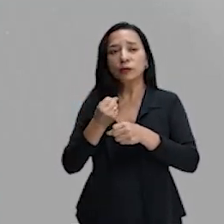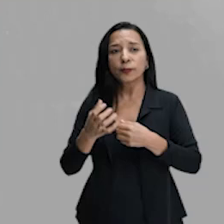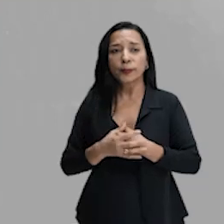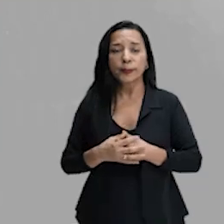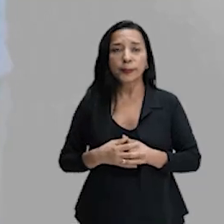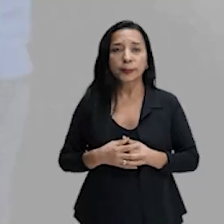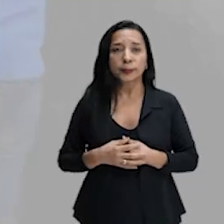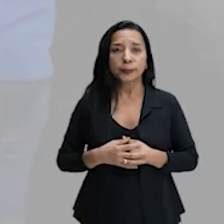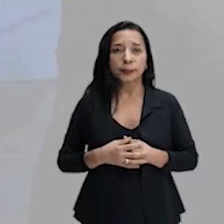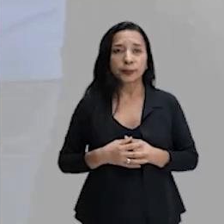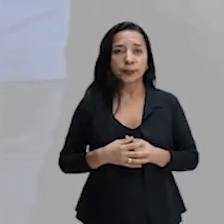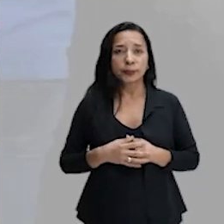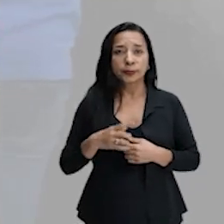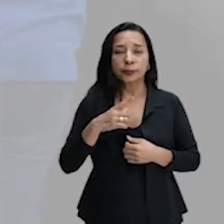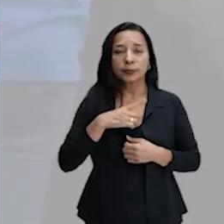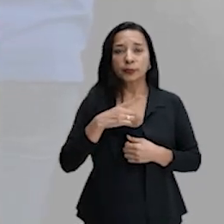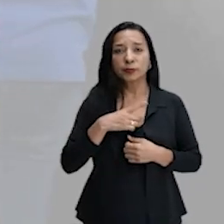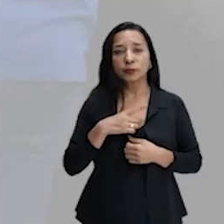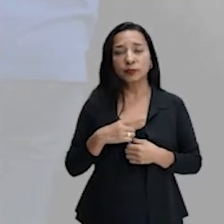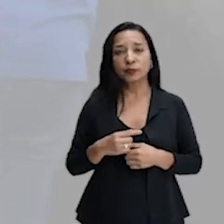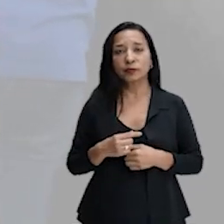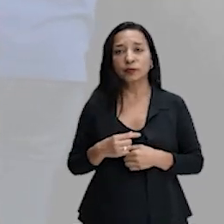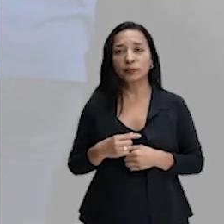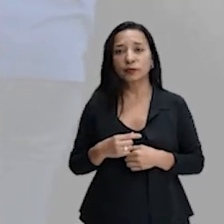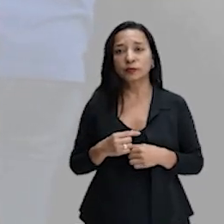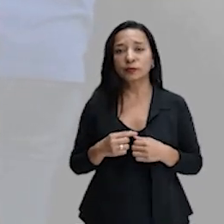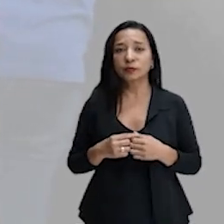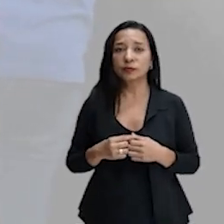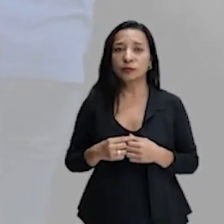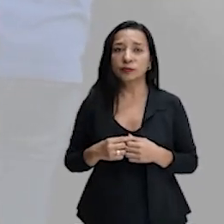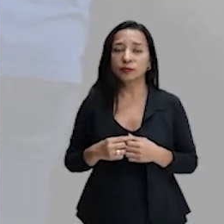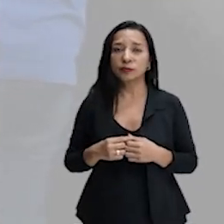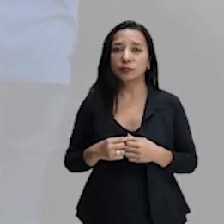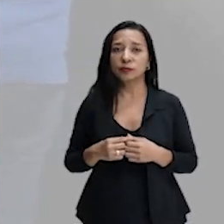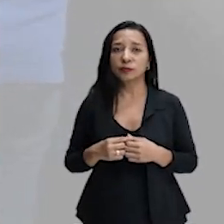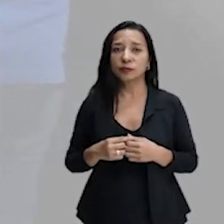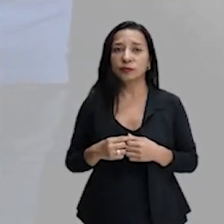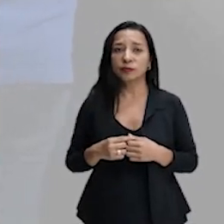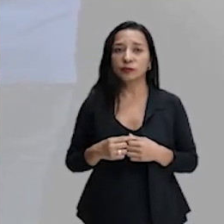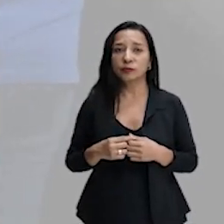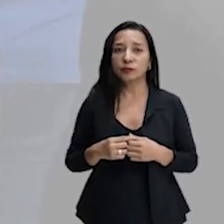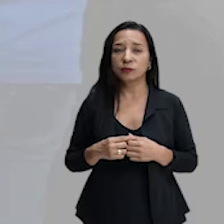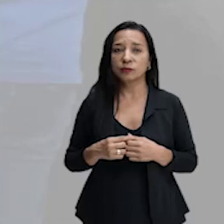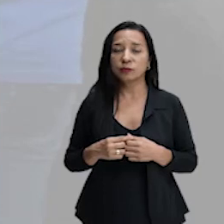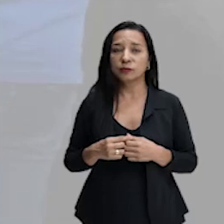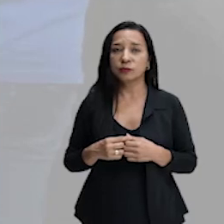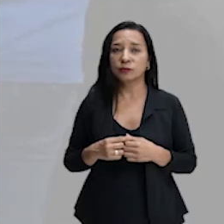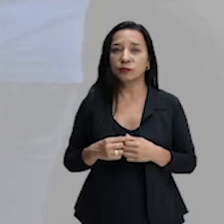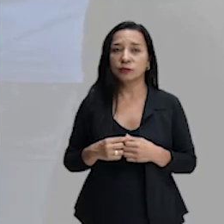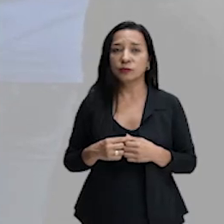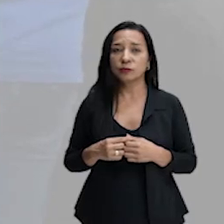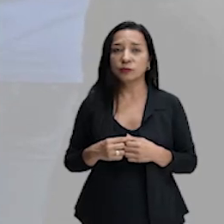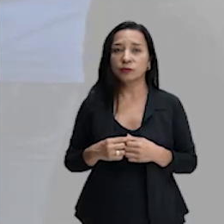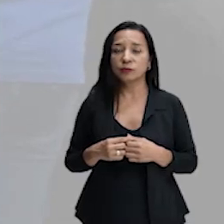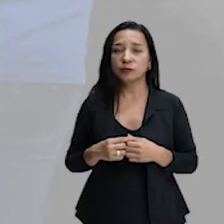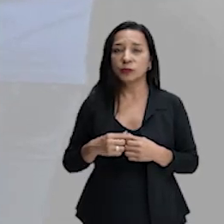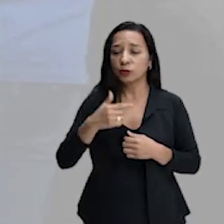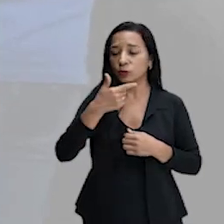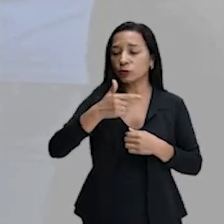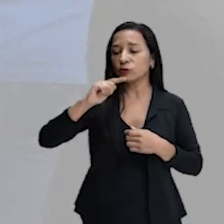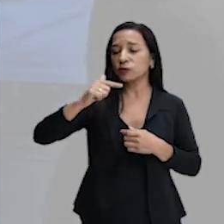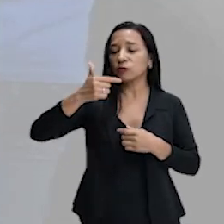só então nós temos o lado é dois né o lado é 2 então fica 2